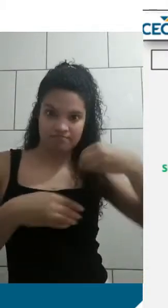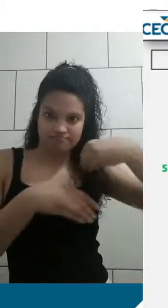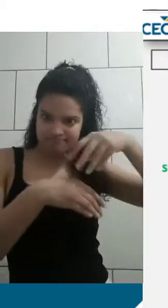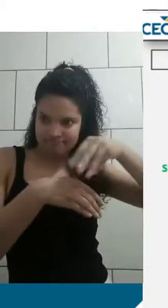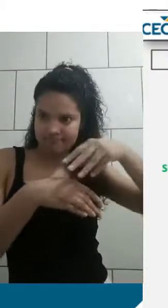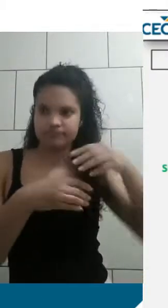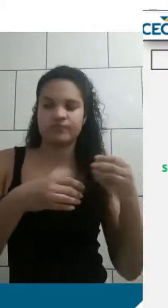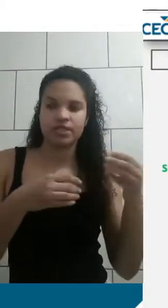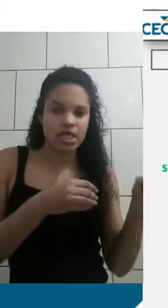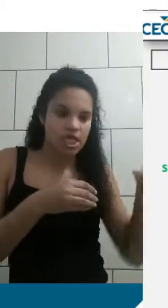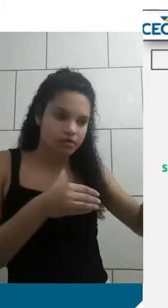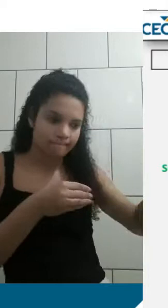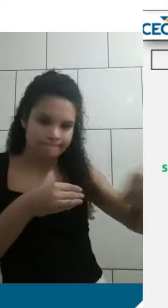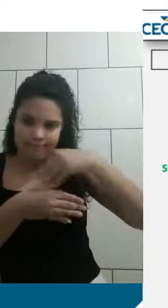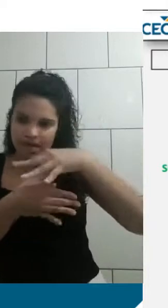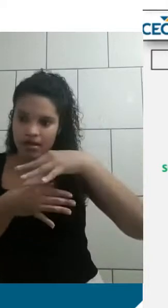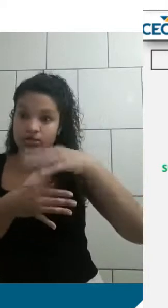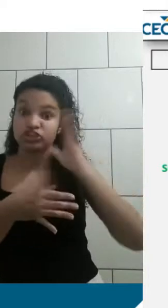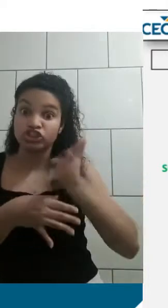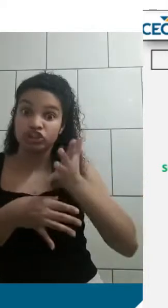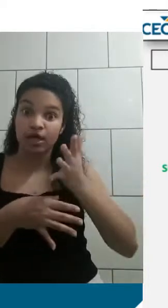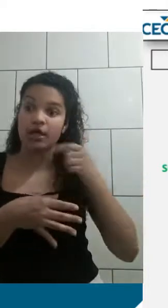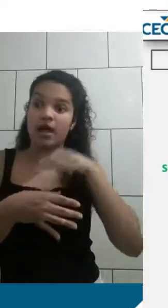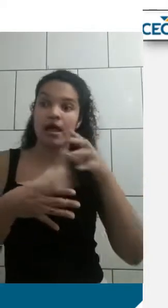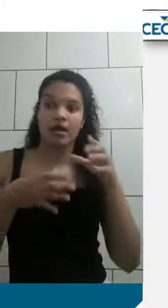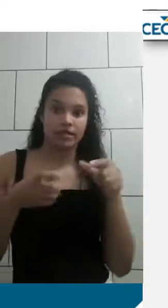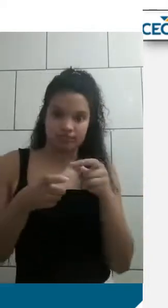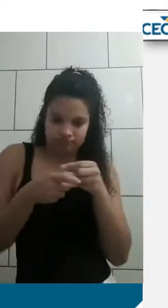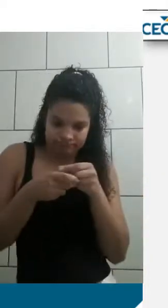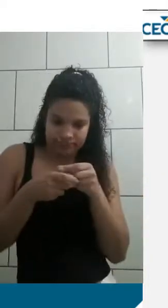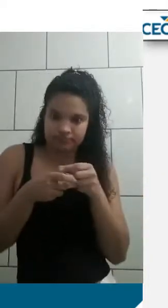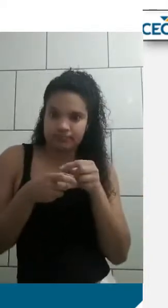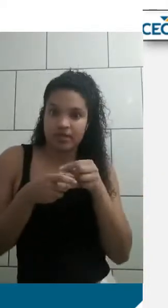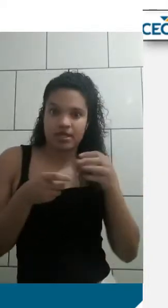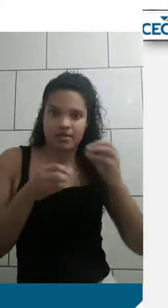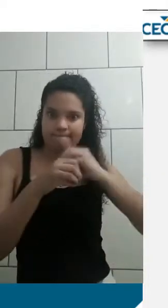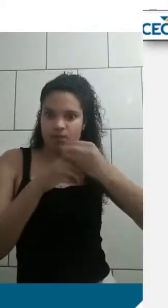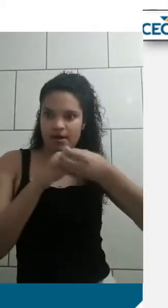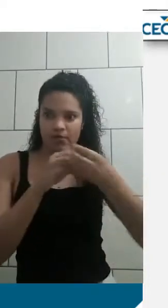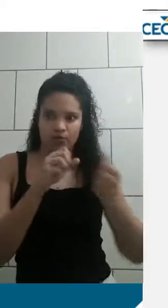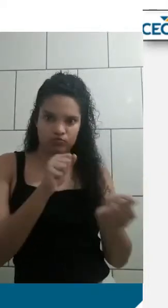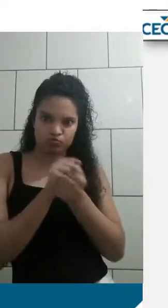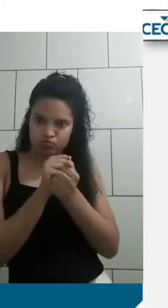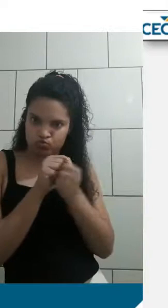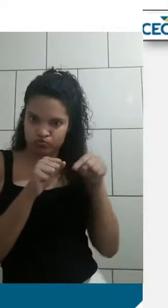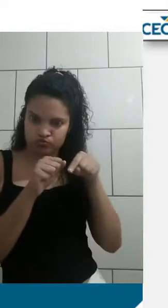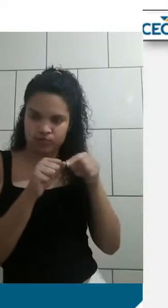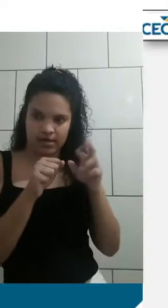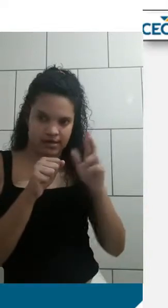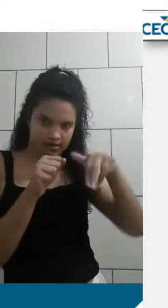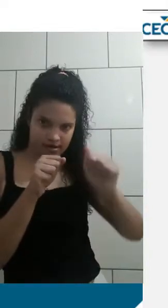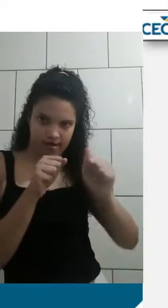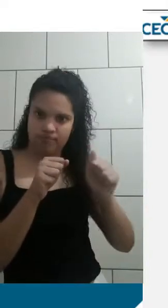citoplasma, as subunidades do ribossomo são acopladas à molécula de RNA mensageiro. Na